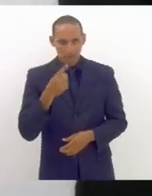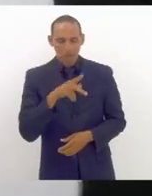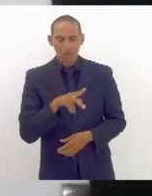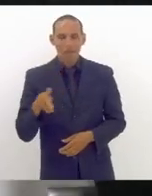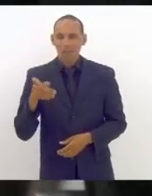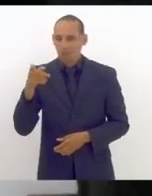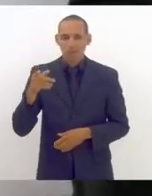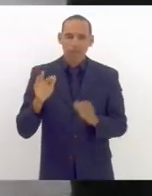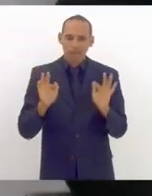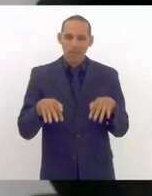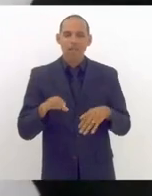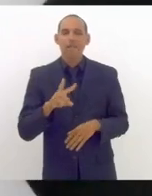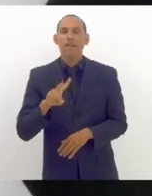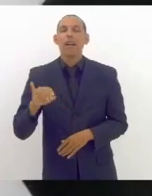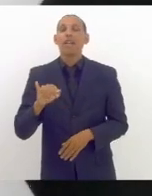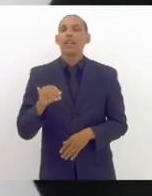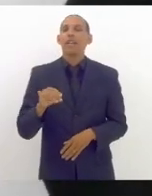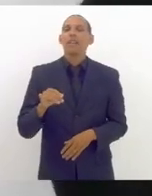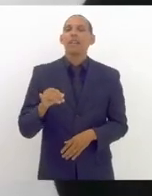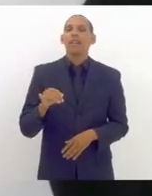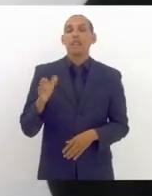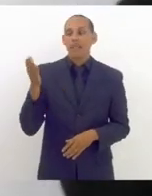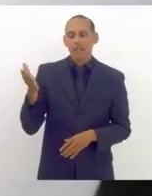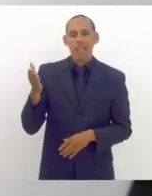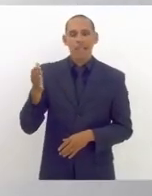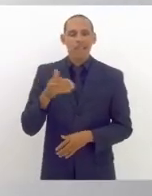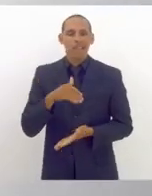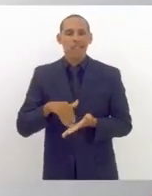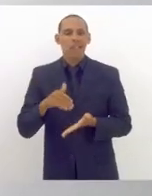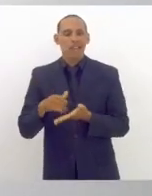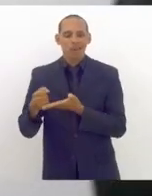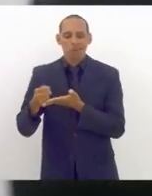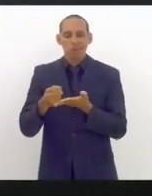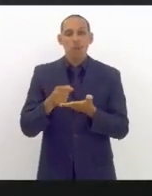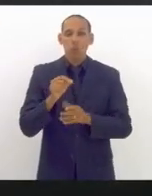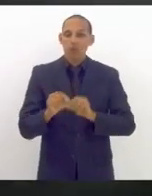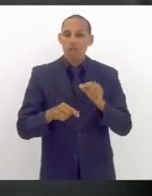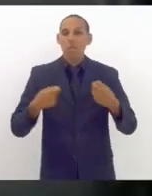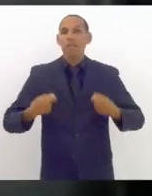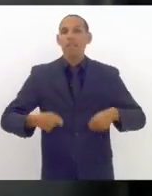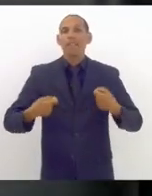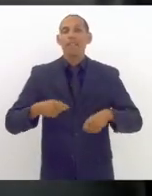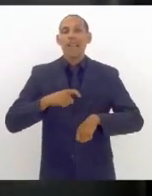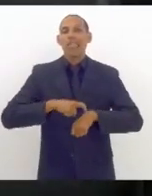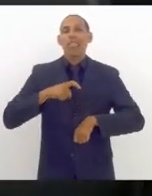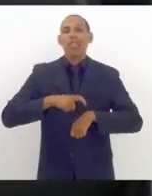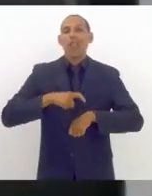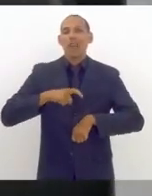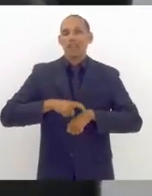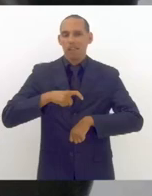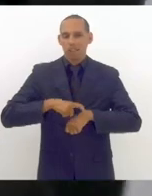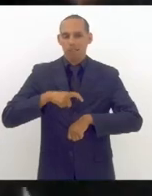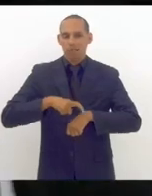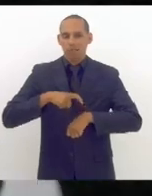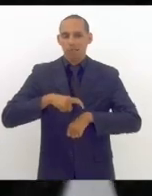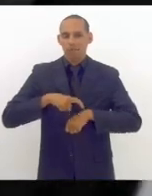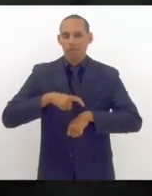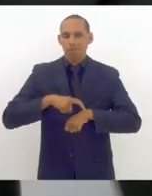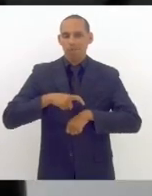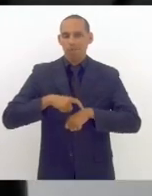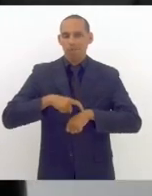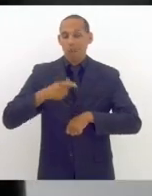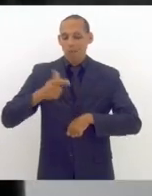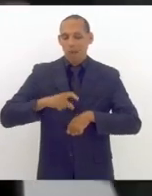o senhor vai encerrar que o secretário tá fazendo seria a necessidade de ganhar um tempo de ganhar um tempo